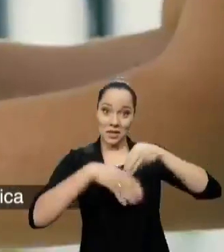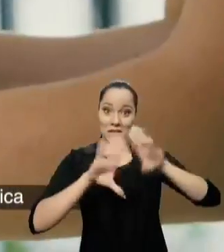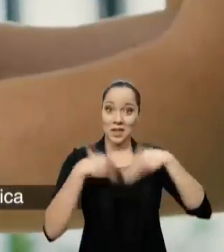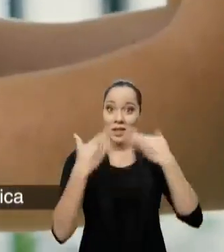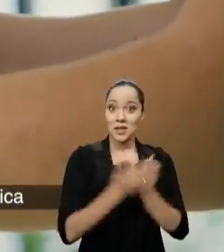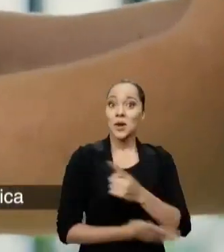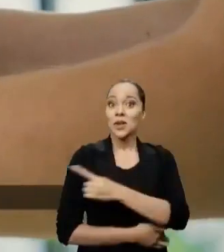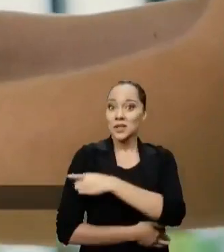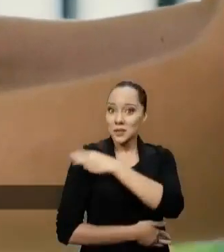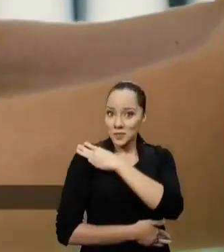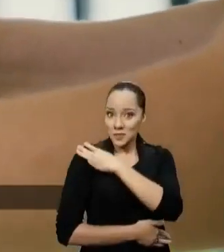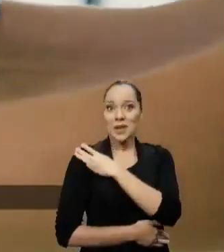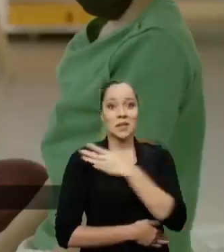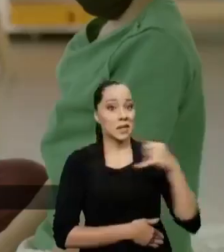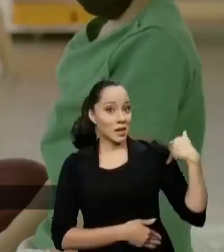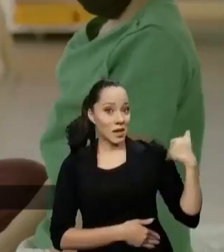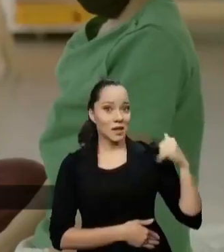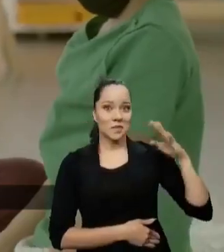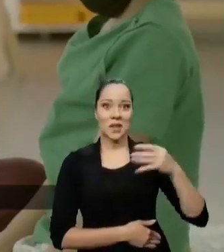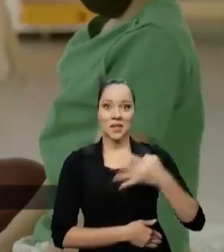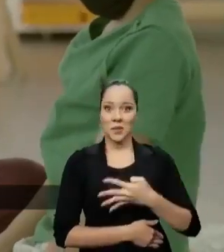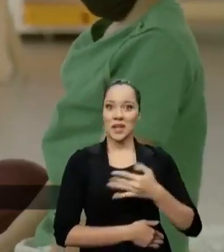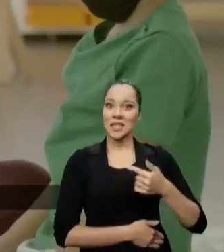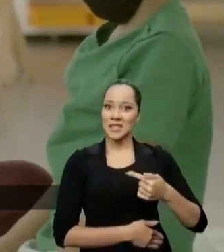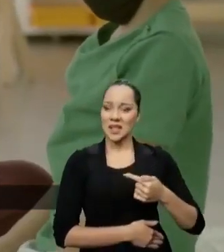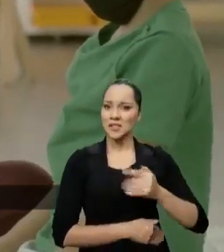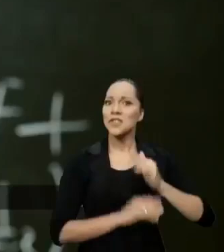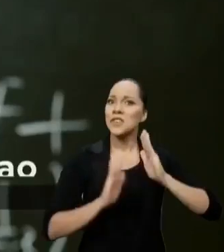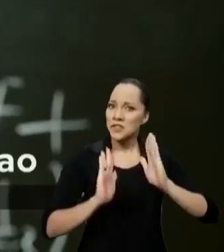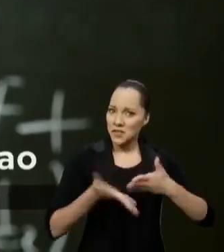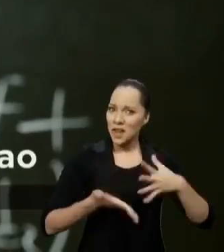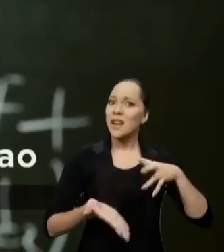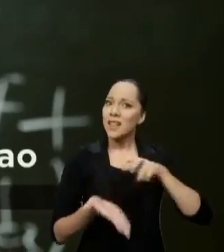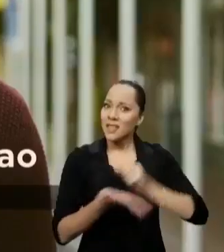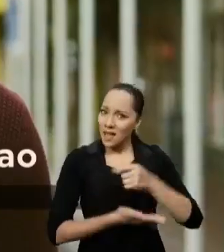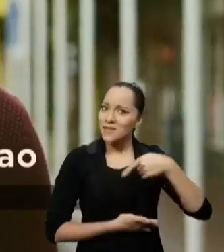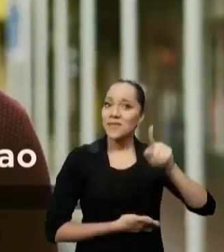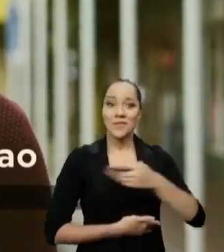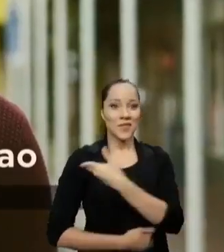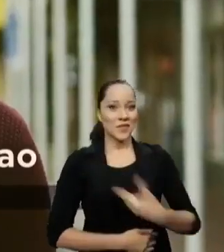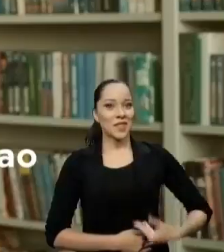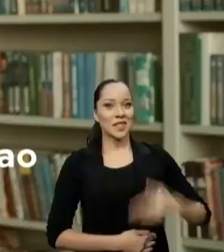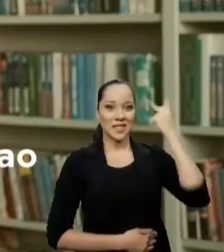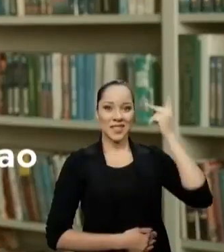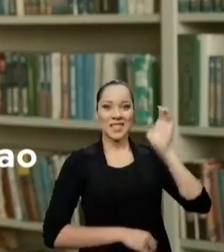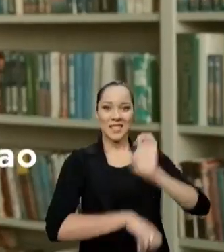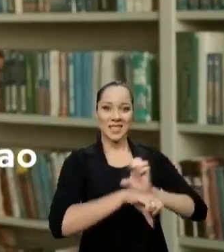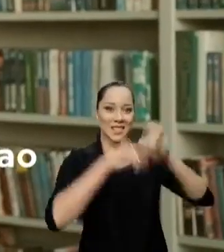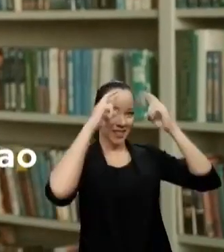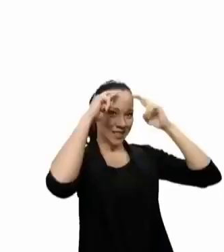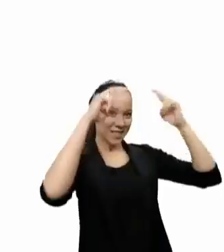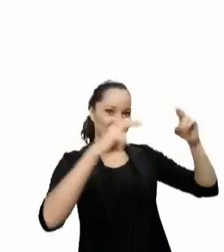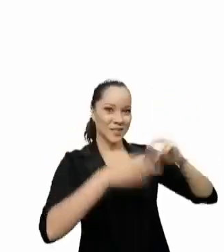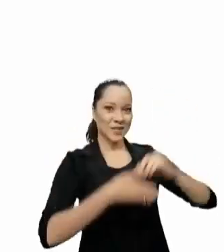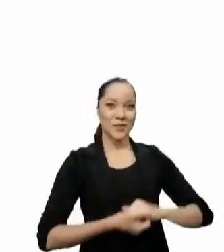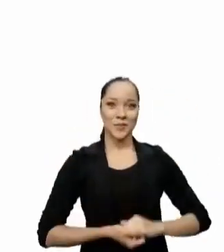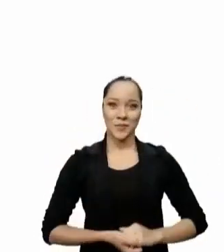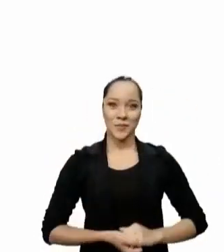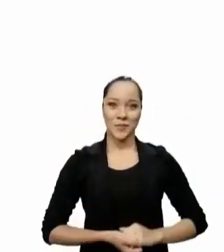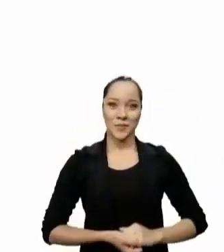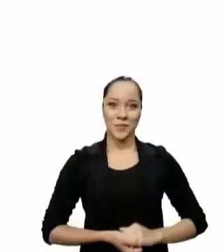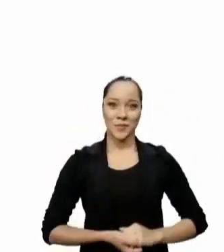Não esqueçam de fazer a atividade referente às nossas aulas, tanto do primeiro bimestre, que tem ainda disponível, quanto do segundo. E não esqueçam de avaliar essa aula,